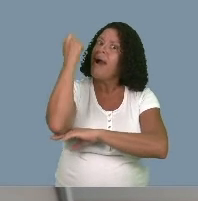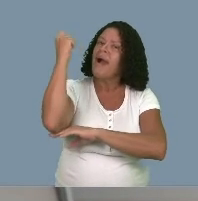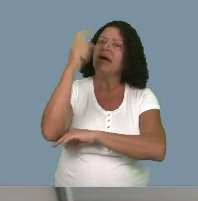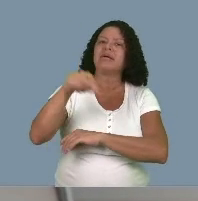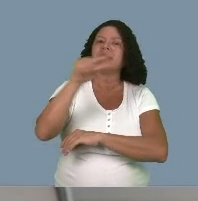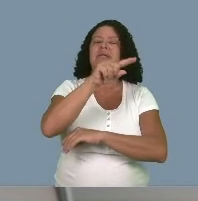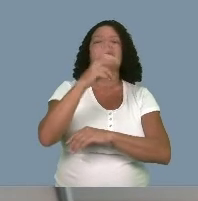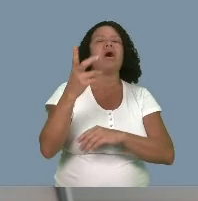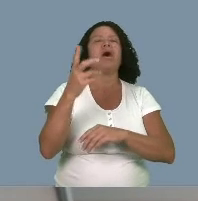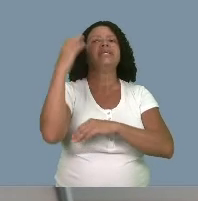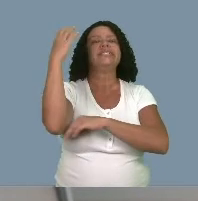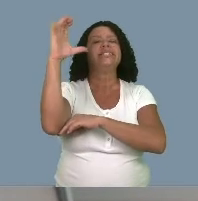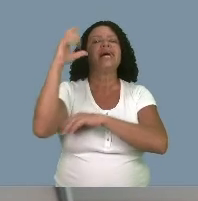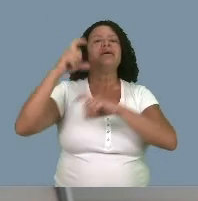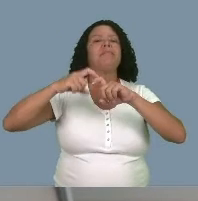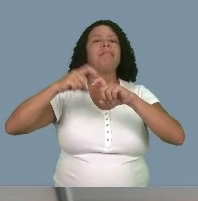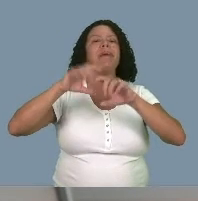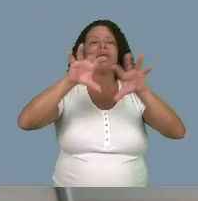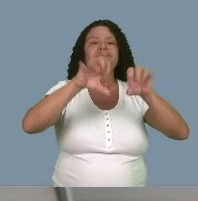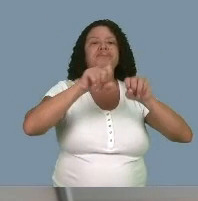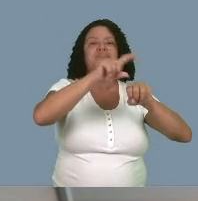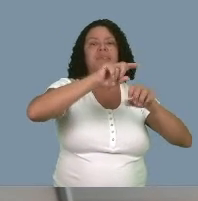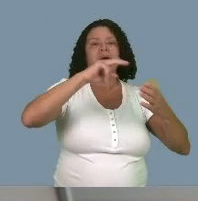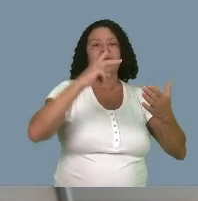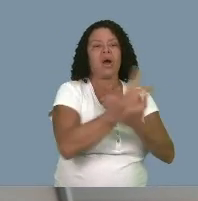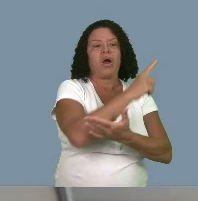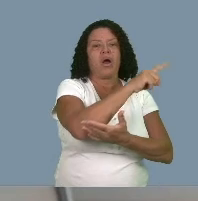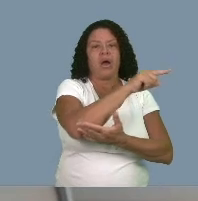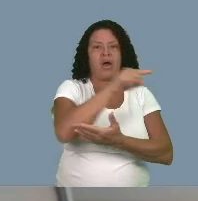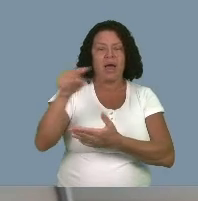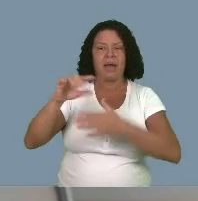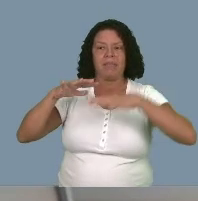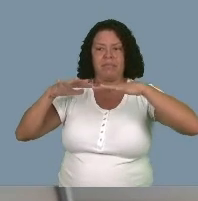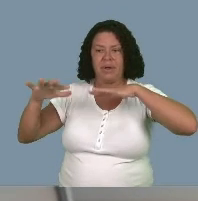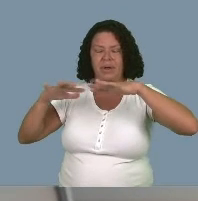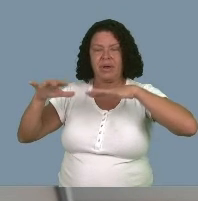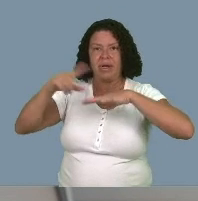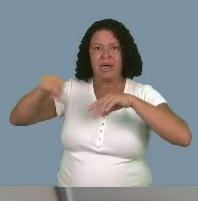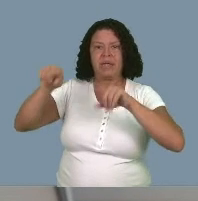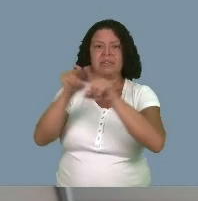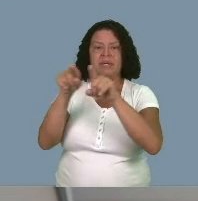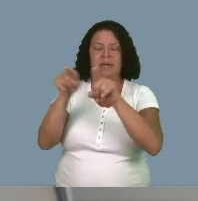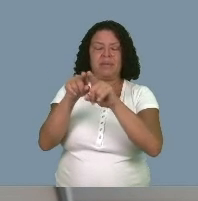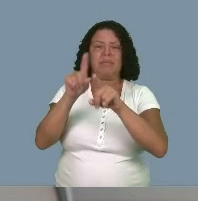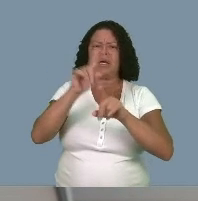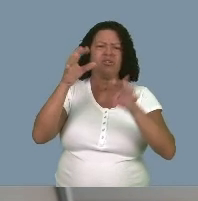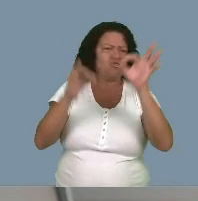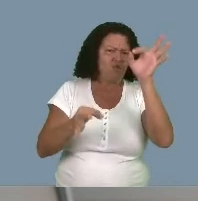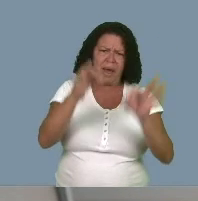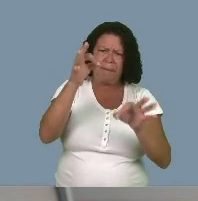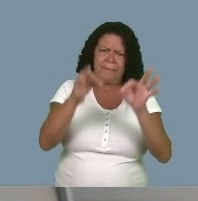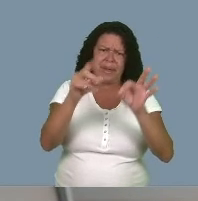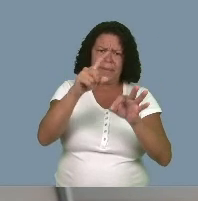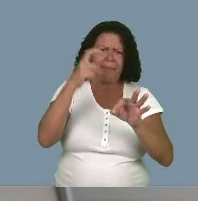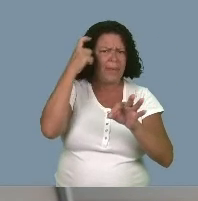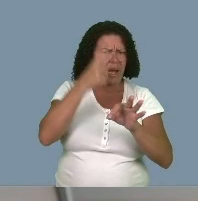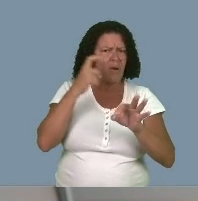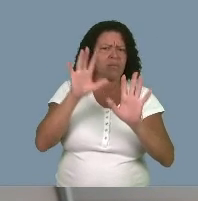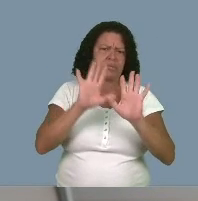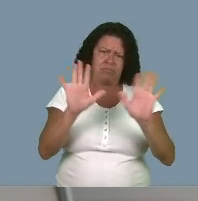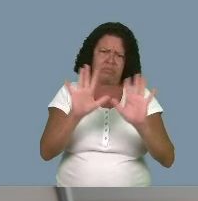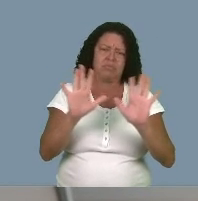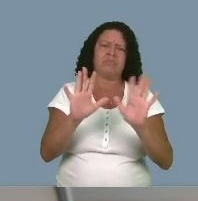diagnosticadas pelas ciências médicas, nas ocorrências de vampirizações, sem julgamentos e nem preocupações com as